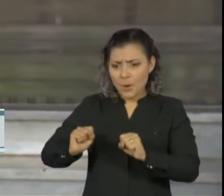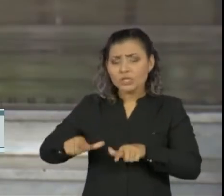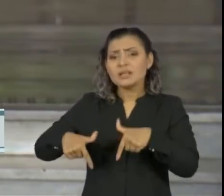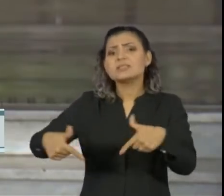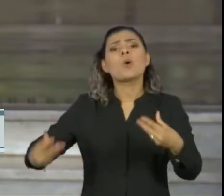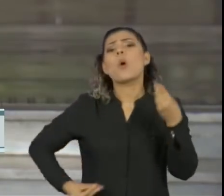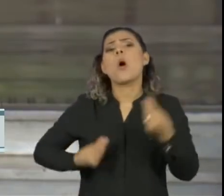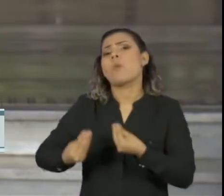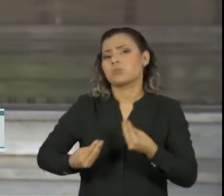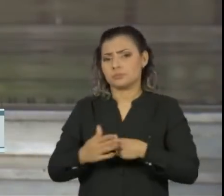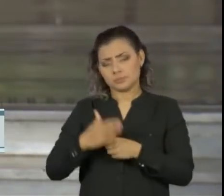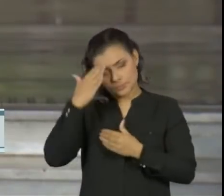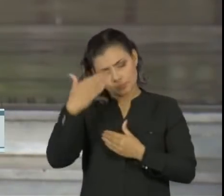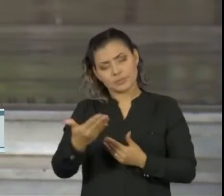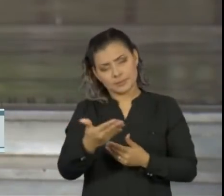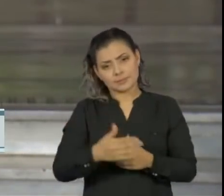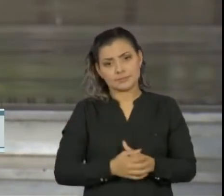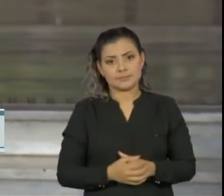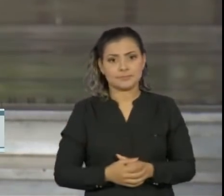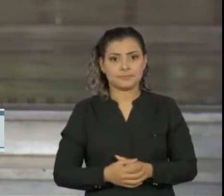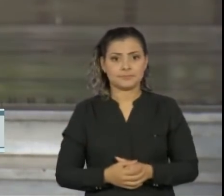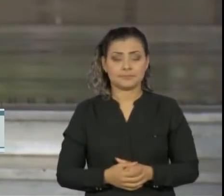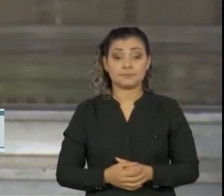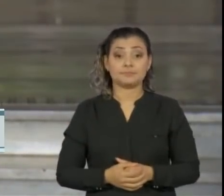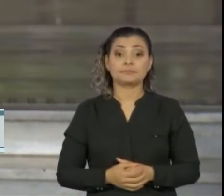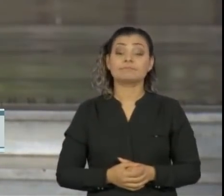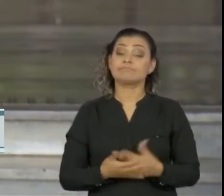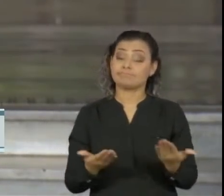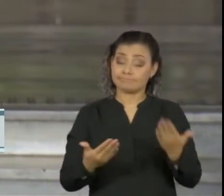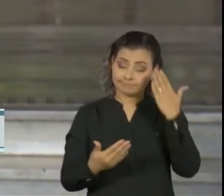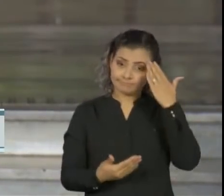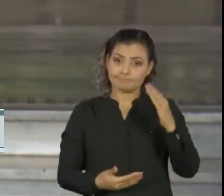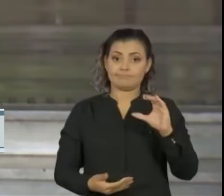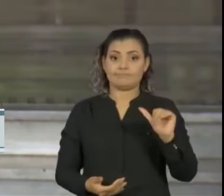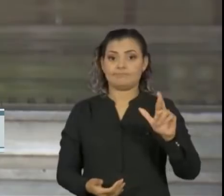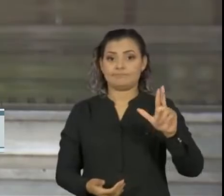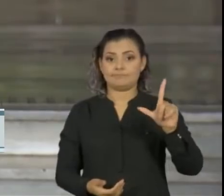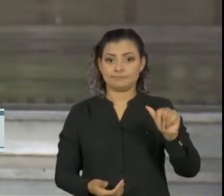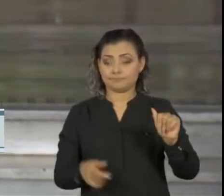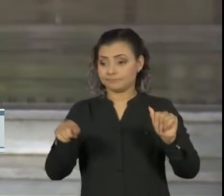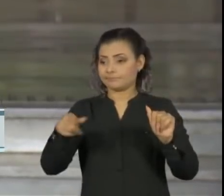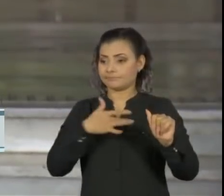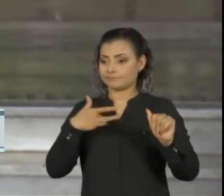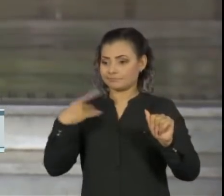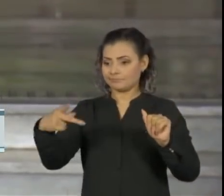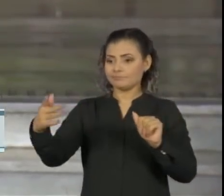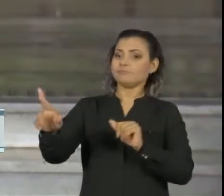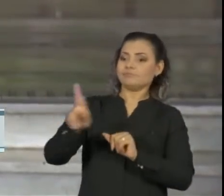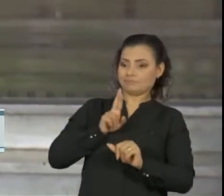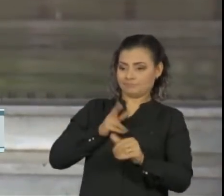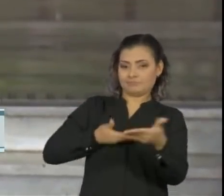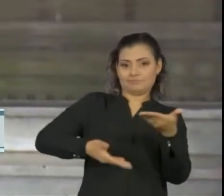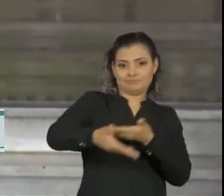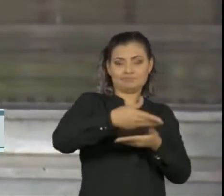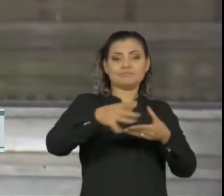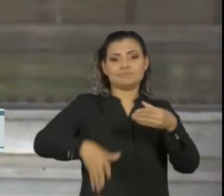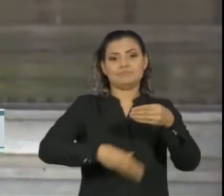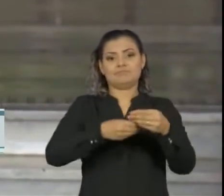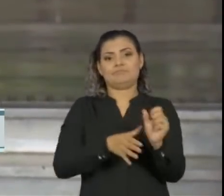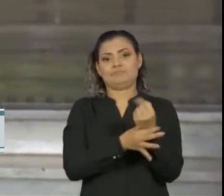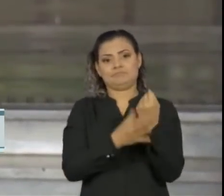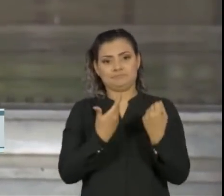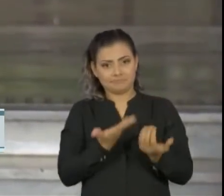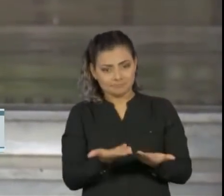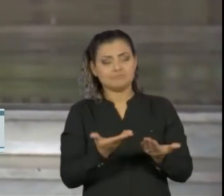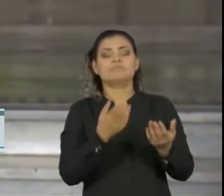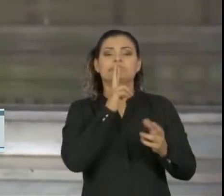nesse momento? Muito obrigada. Obrigado, Carla. Vamos começar com a saúde, depois com a segurança pública. A saúde responde